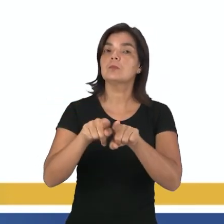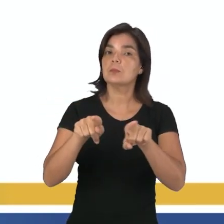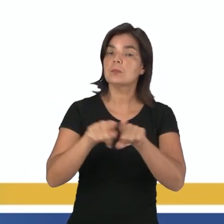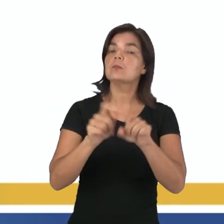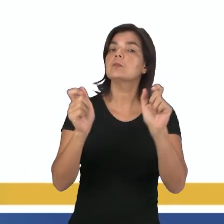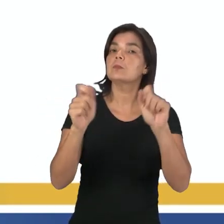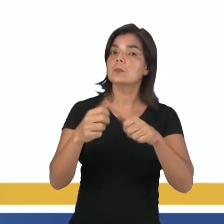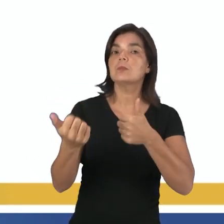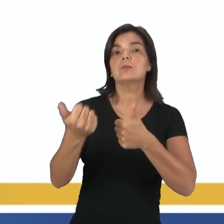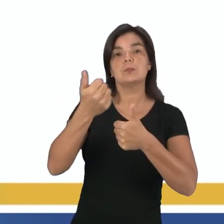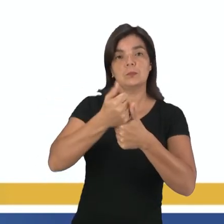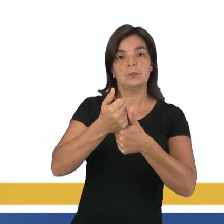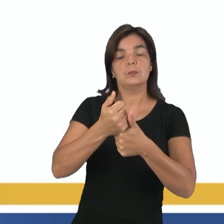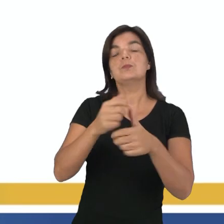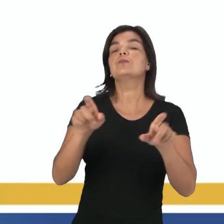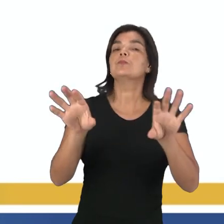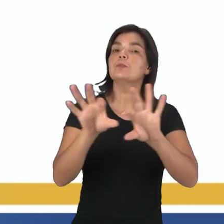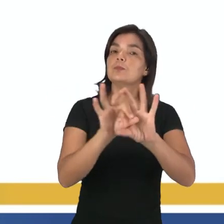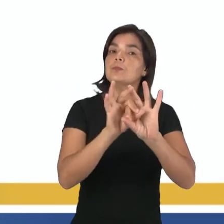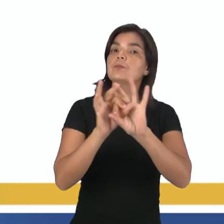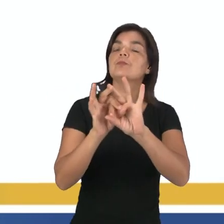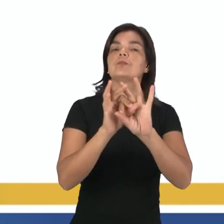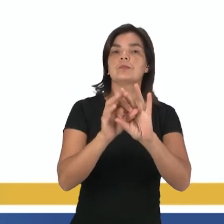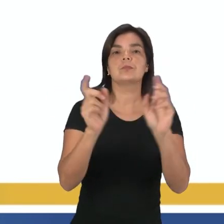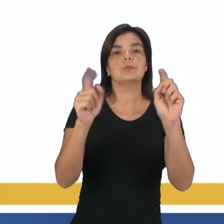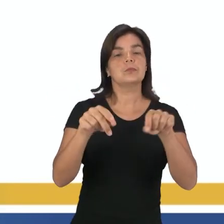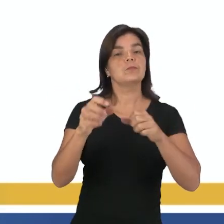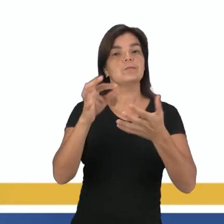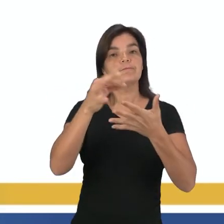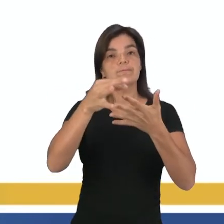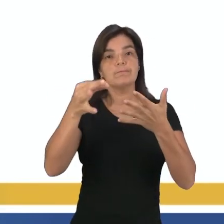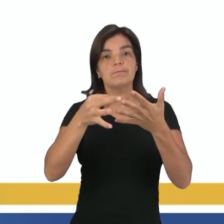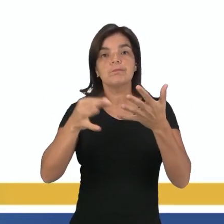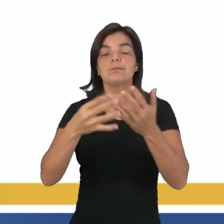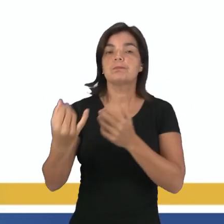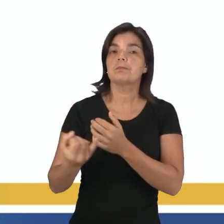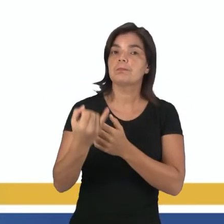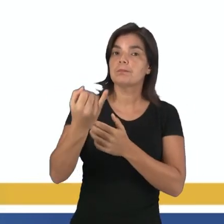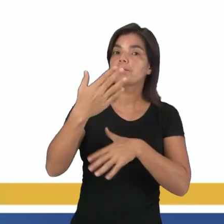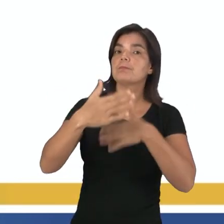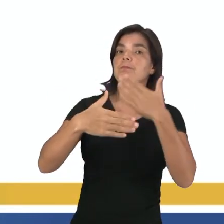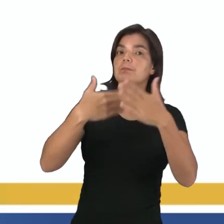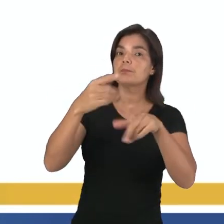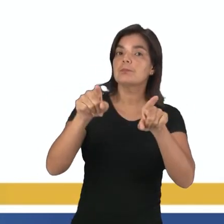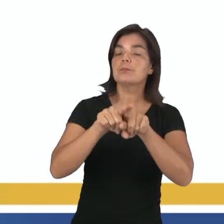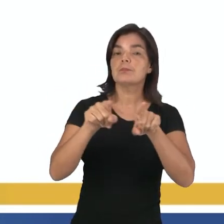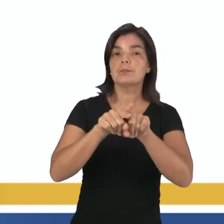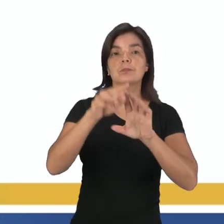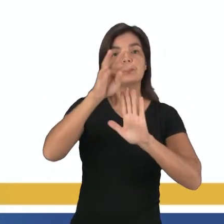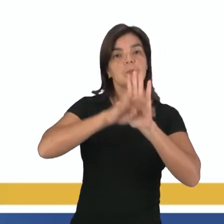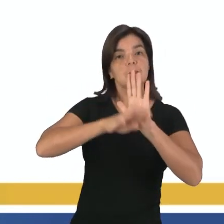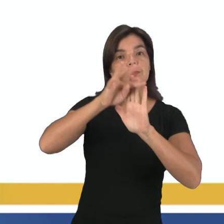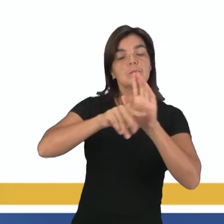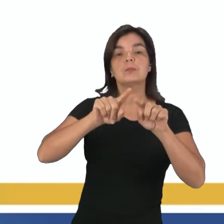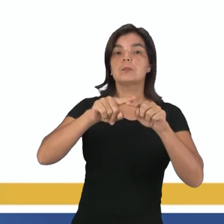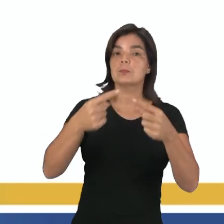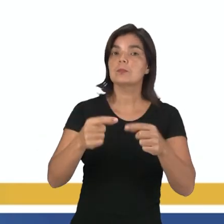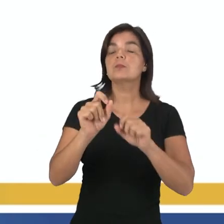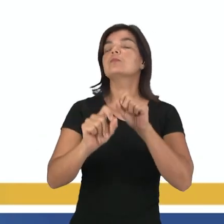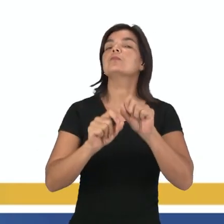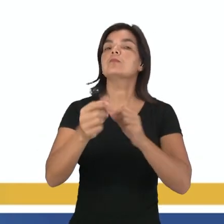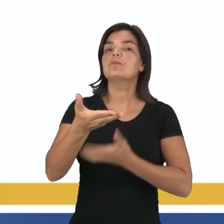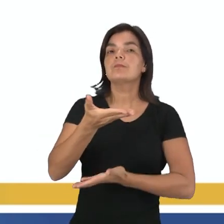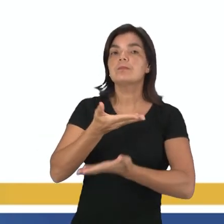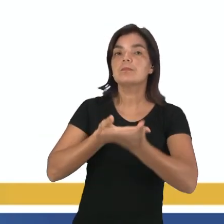exercer essa função. Os conectivos são elementos essenciais no desenvolvimento dos textos, uma vez que